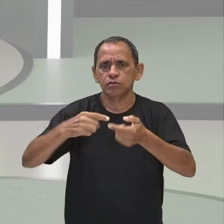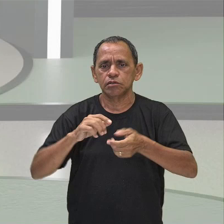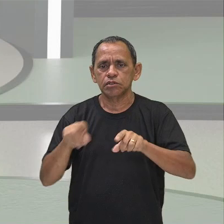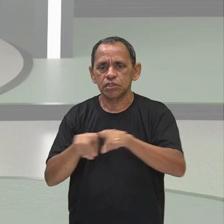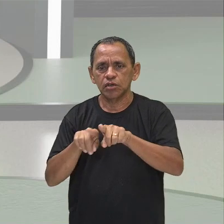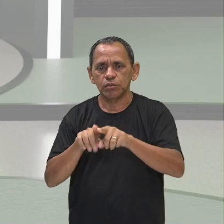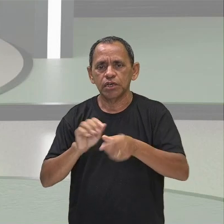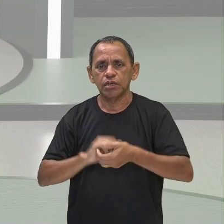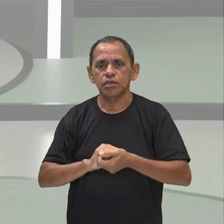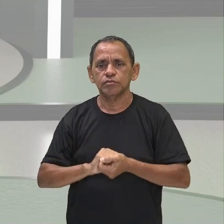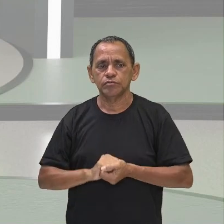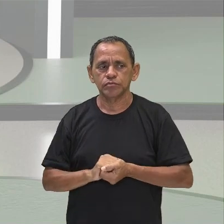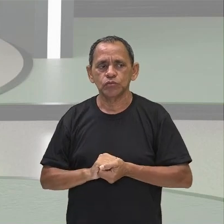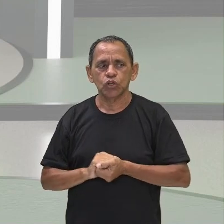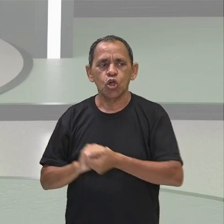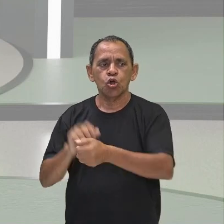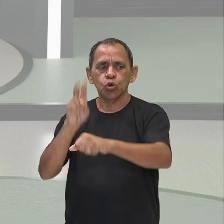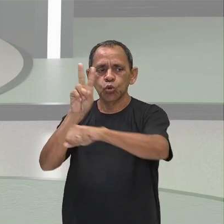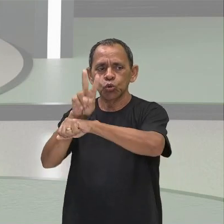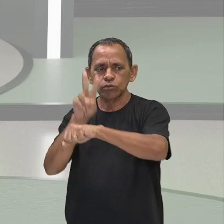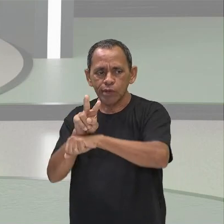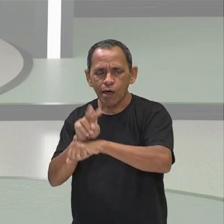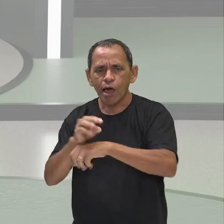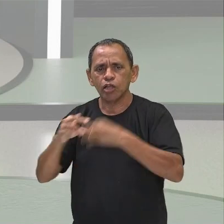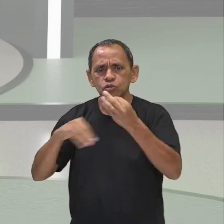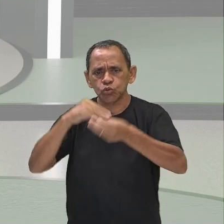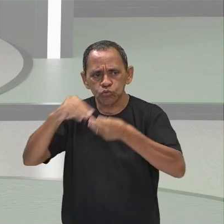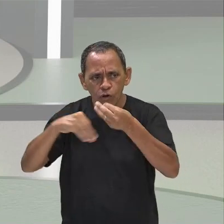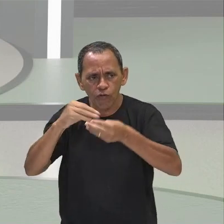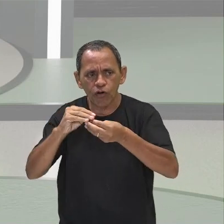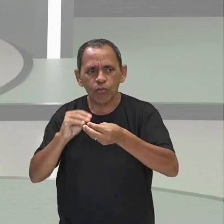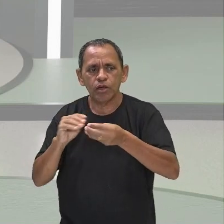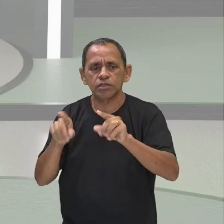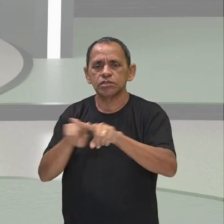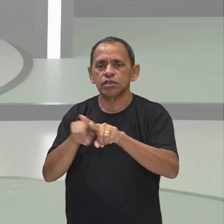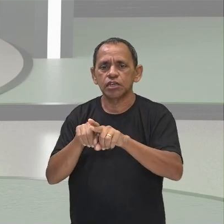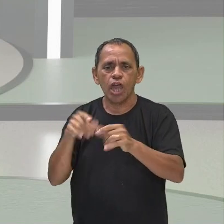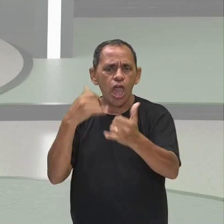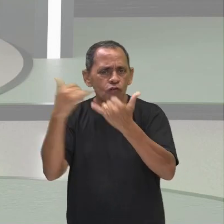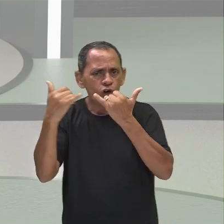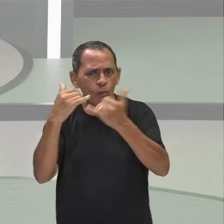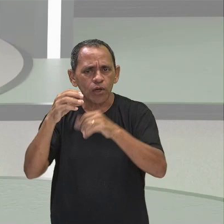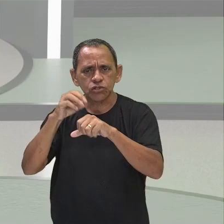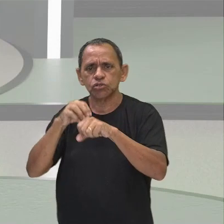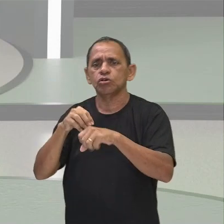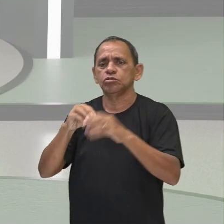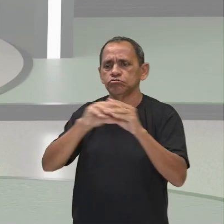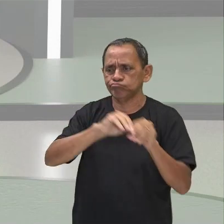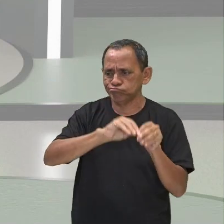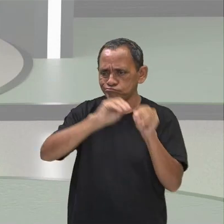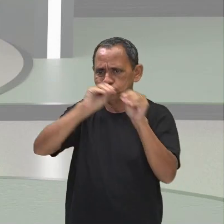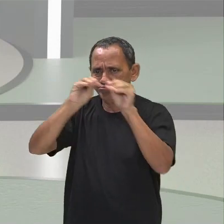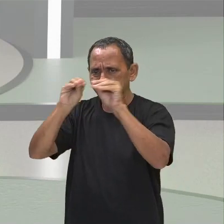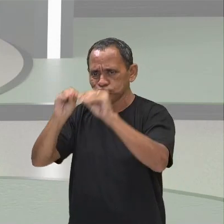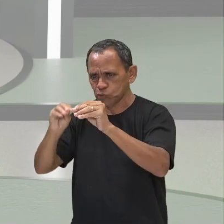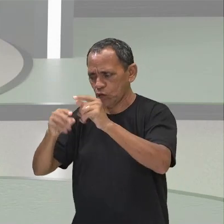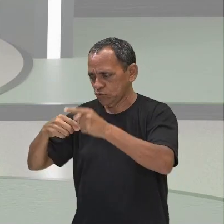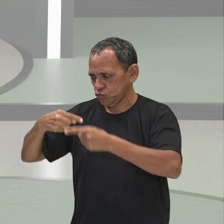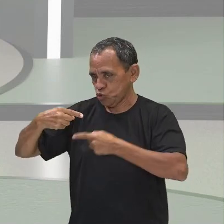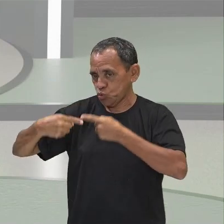de gametas, permitindo aí que essas informações sejam passadas de uma geração para